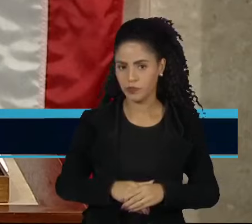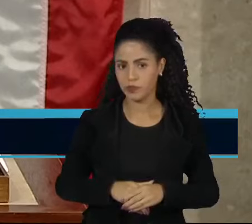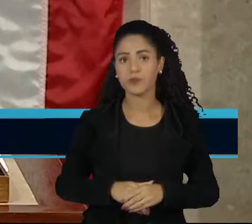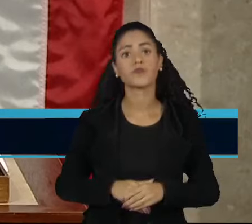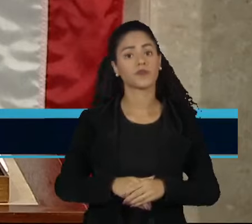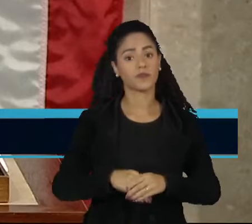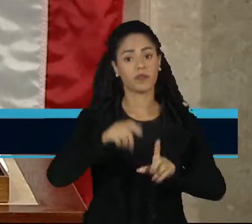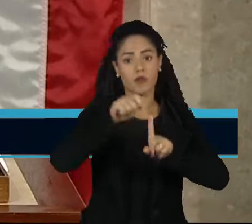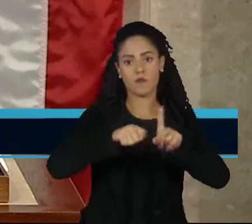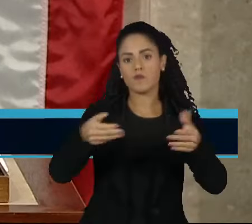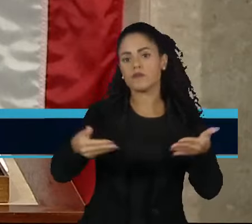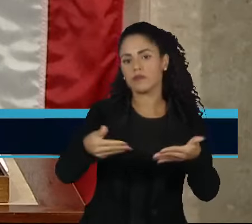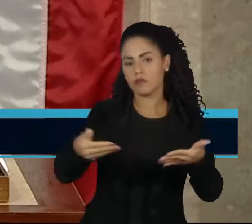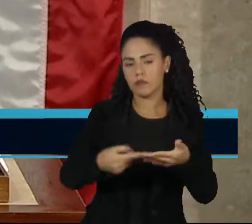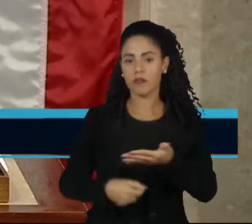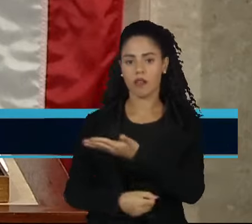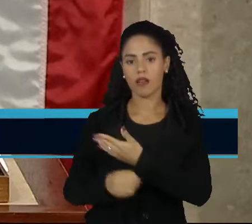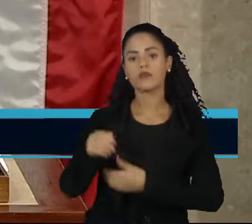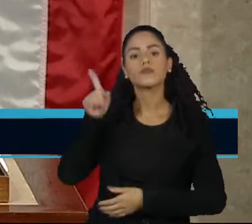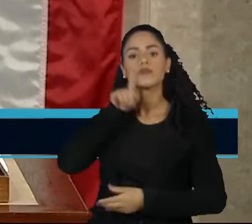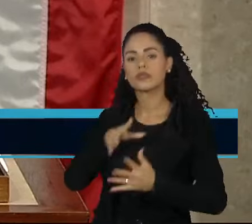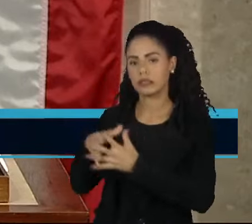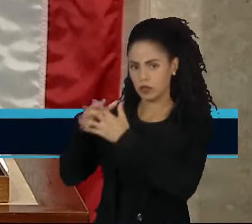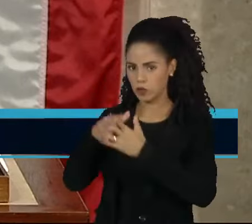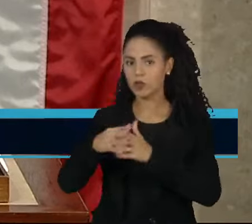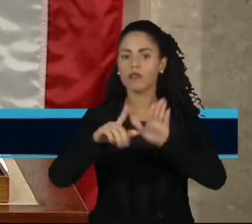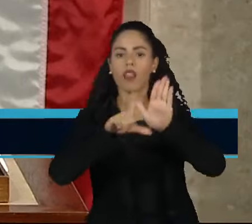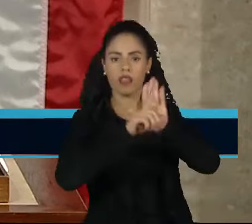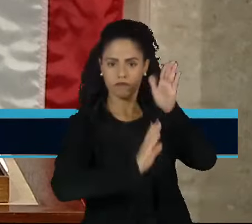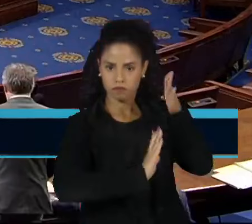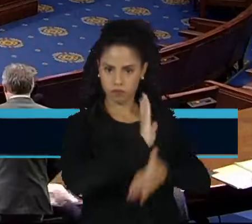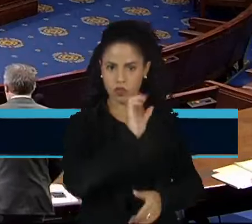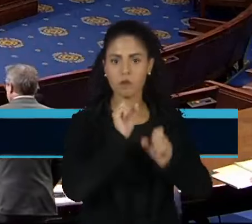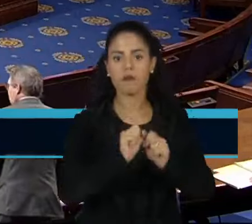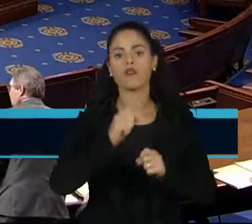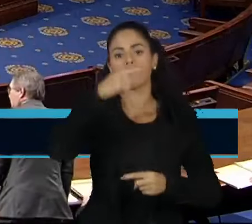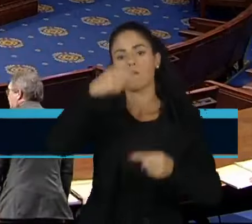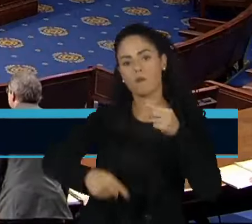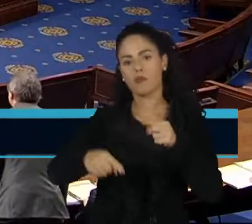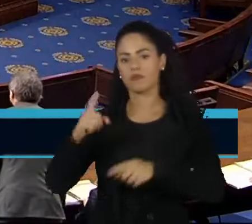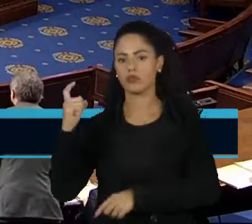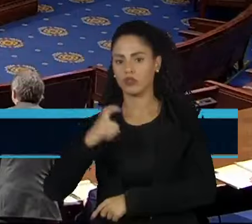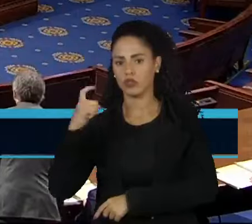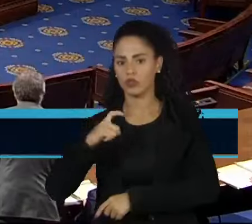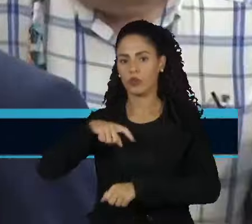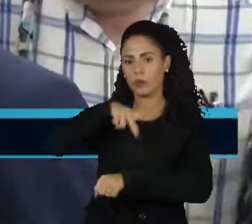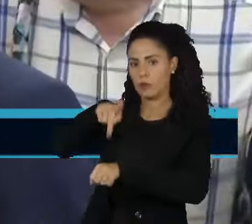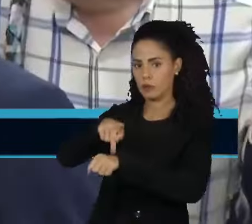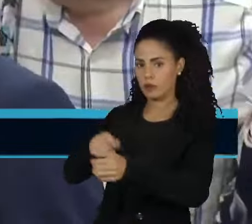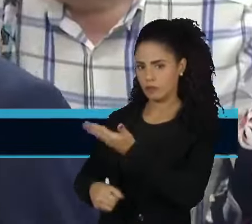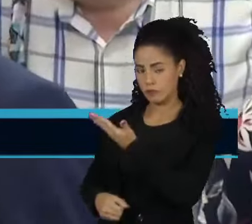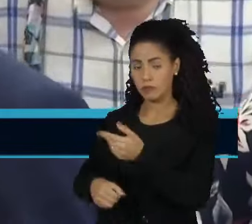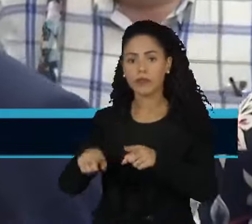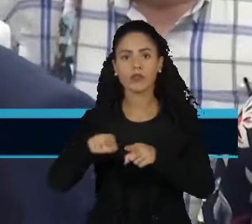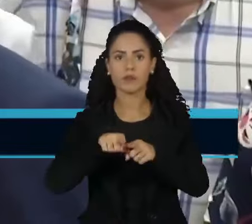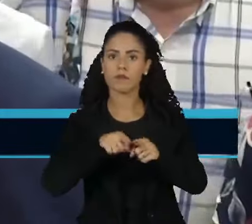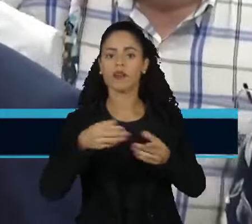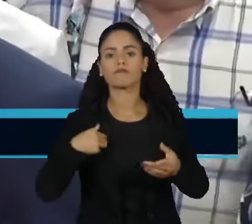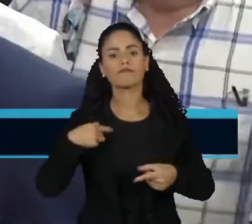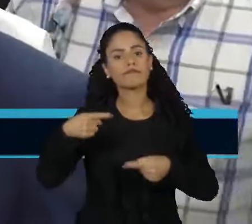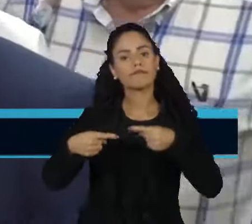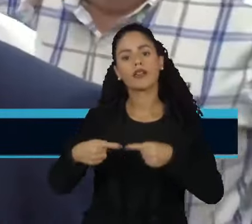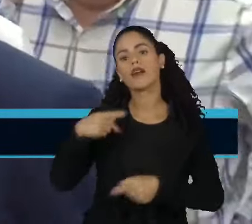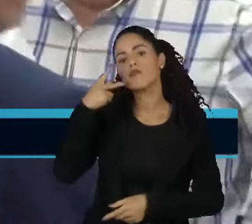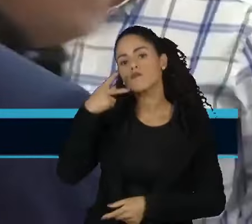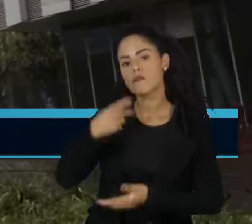este mês a câmara dos Estados Unidos aprovou uma lei que pode levar à proibição do tiktok no país os deputados temem que o